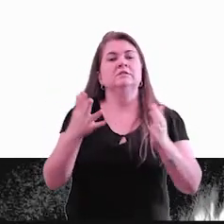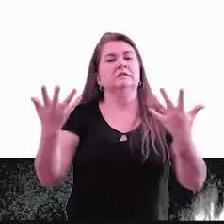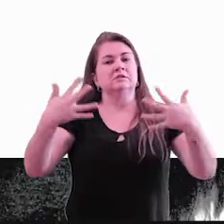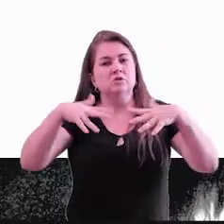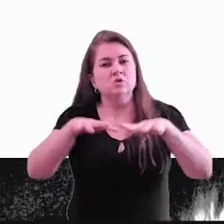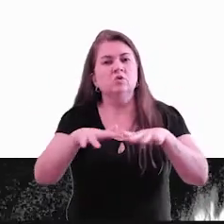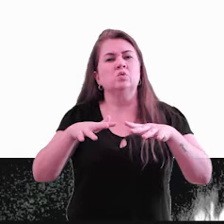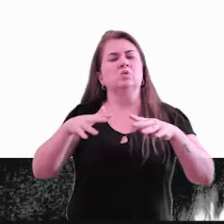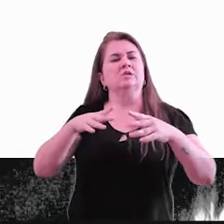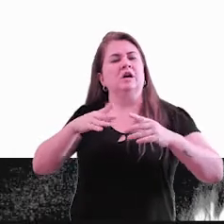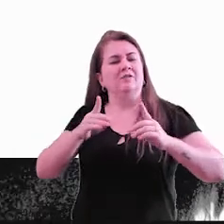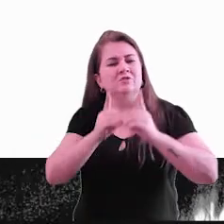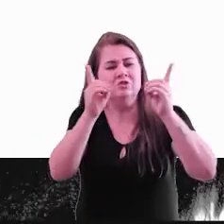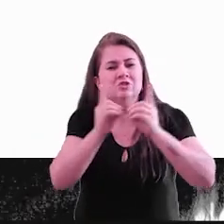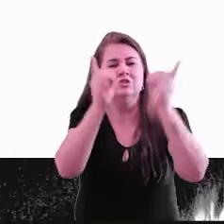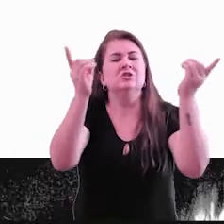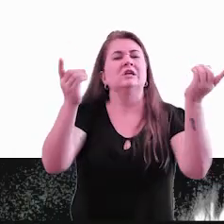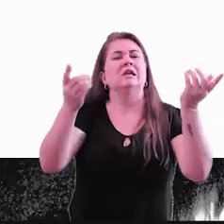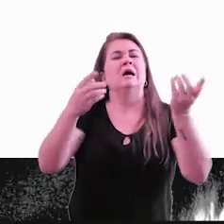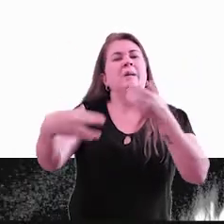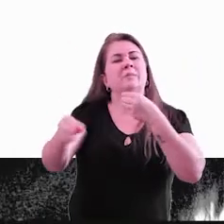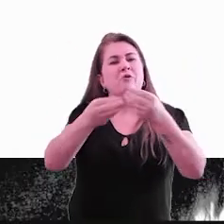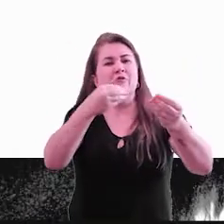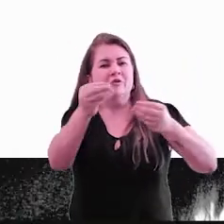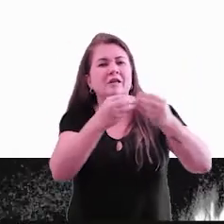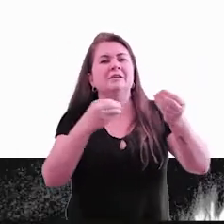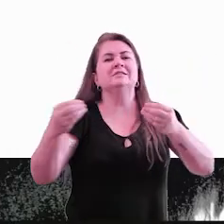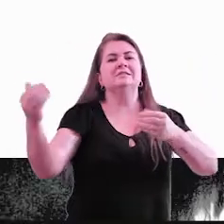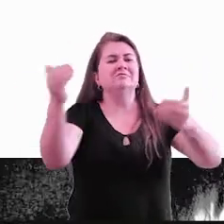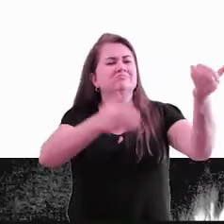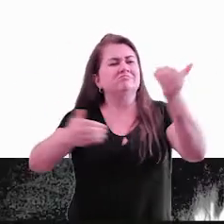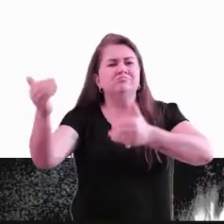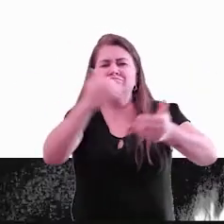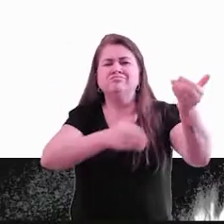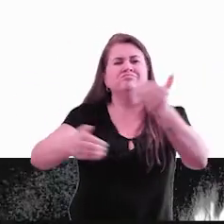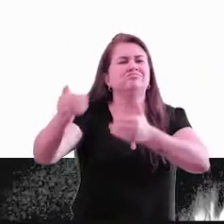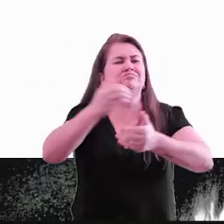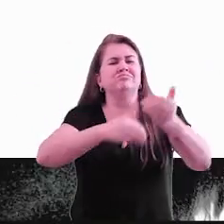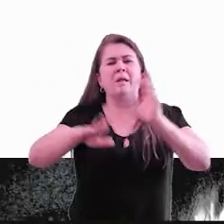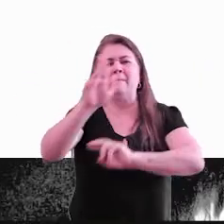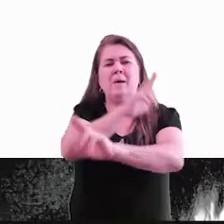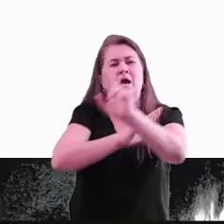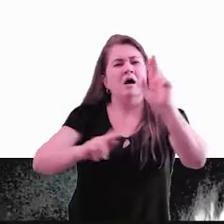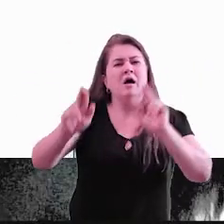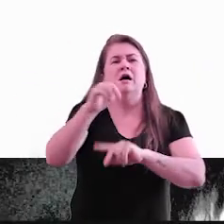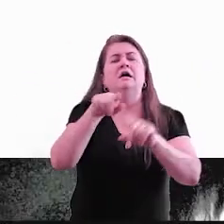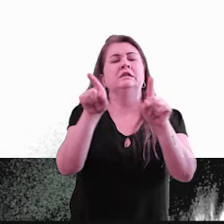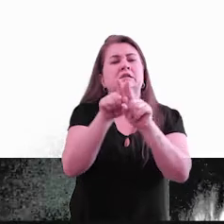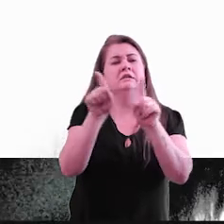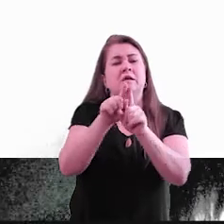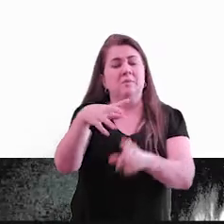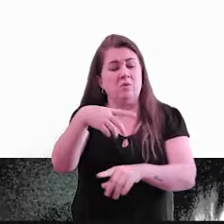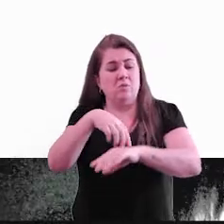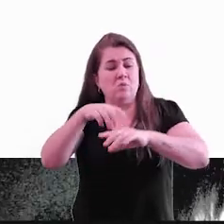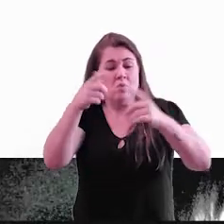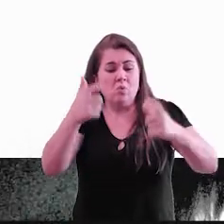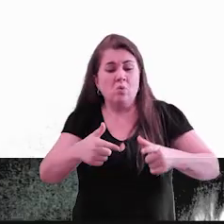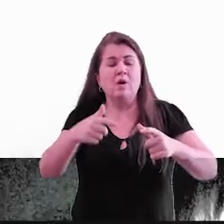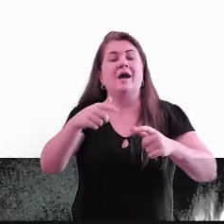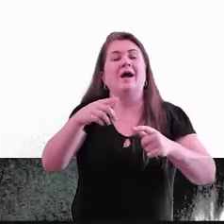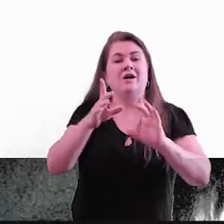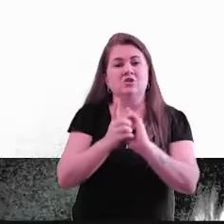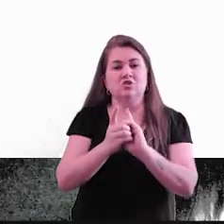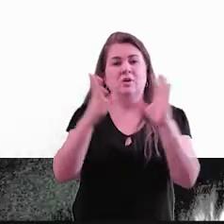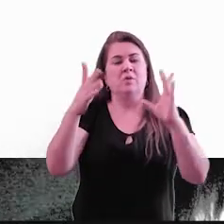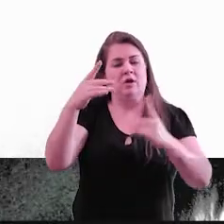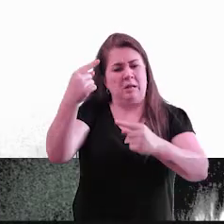diálogo, que seja uma plataforma de cidadania, de democracia, de debates, embates, consensos e dissensos. Um museu que seja,